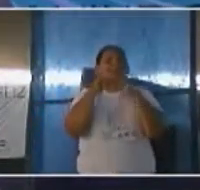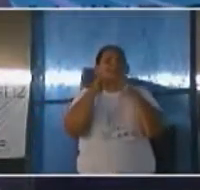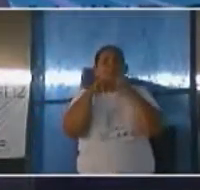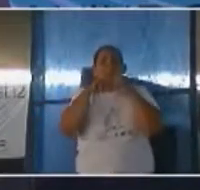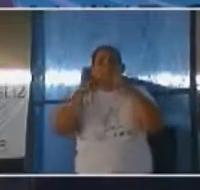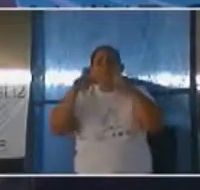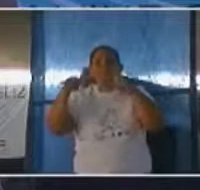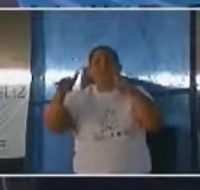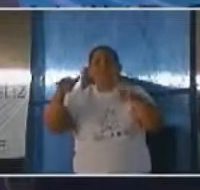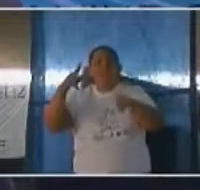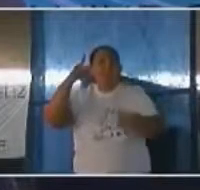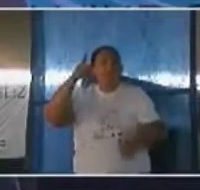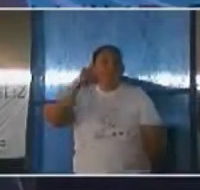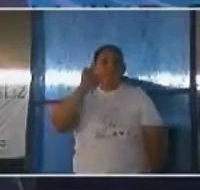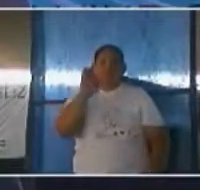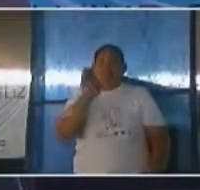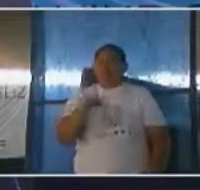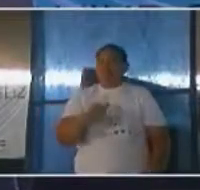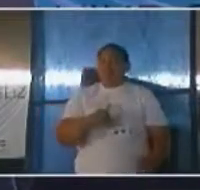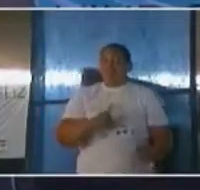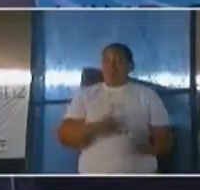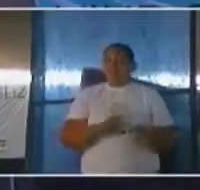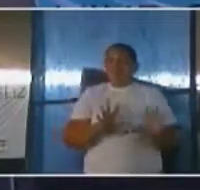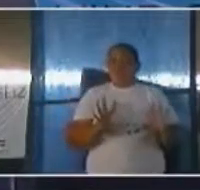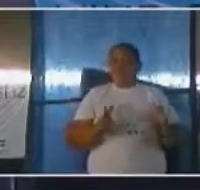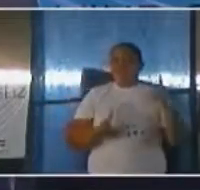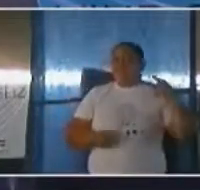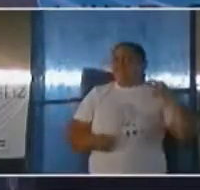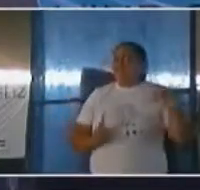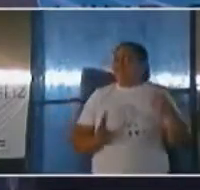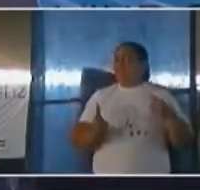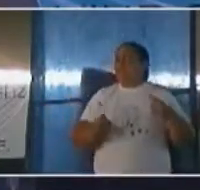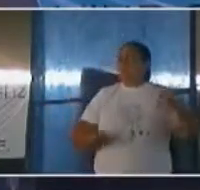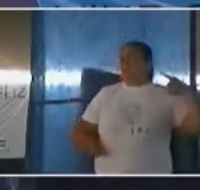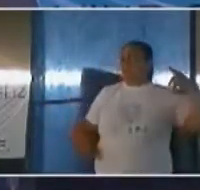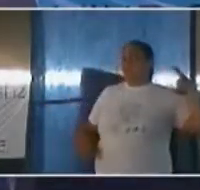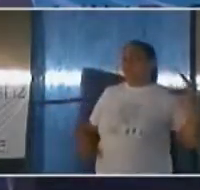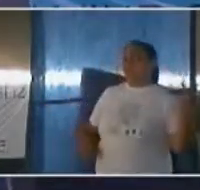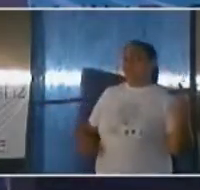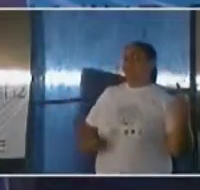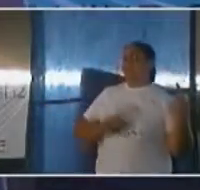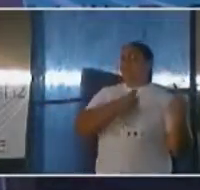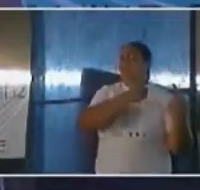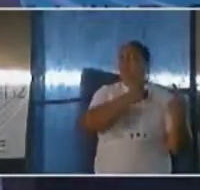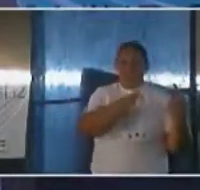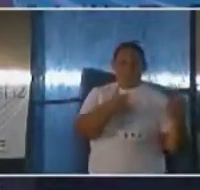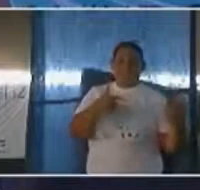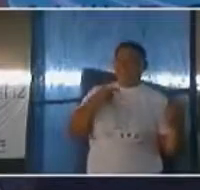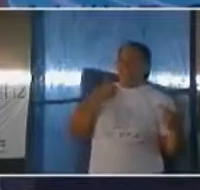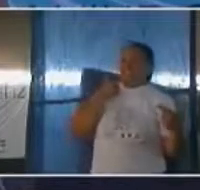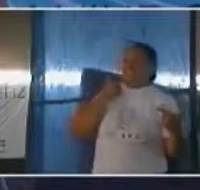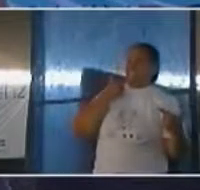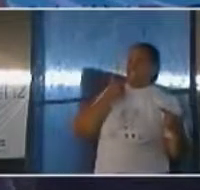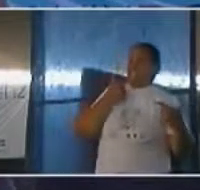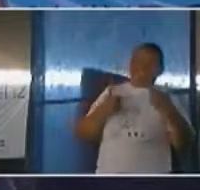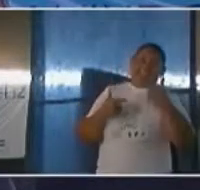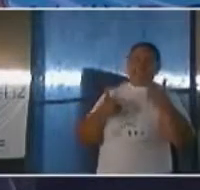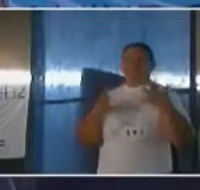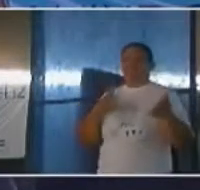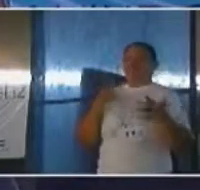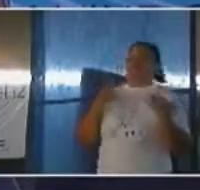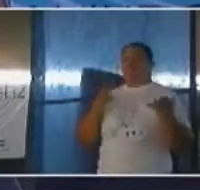tinha nome, esse Deus era o Deus que ele estava pregando. E mais, esse Deus é